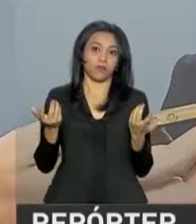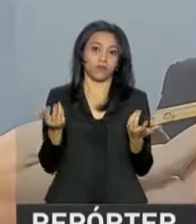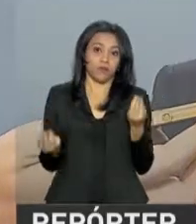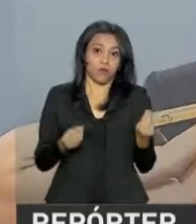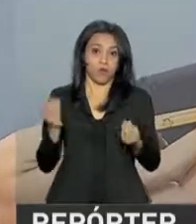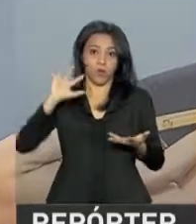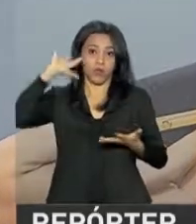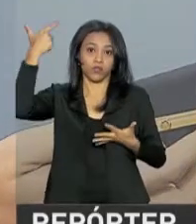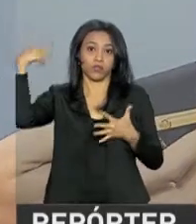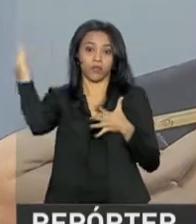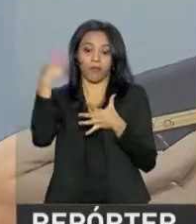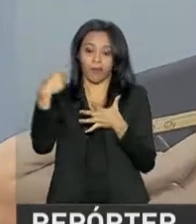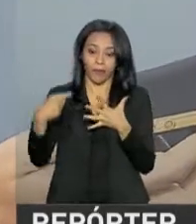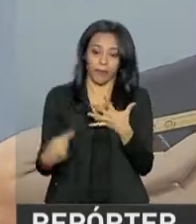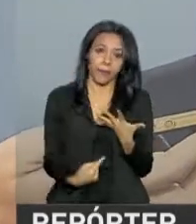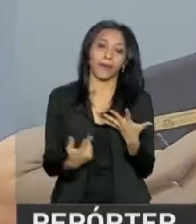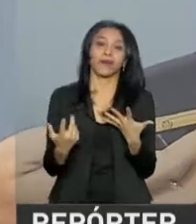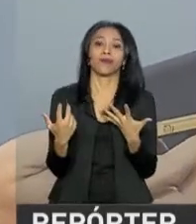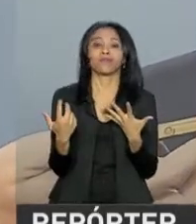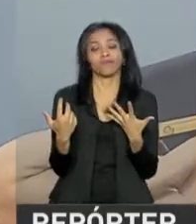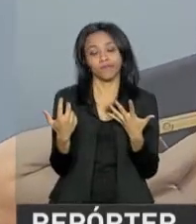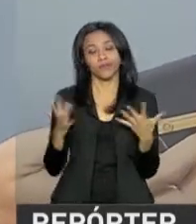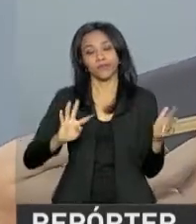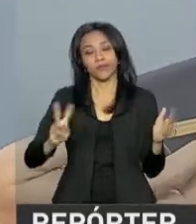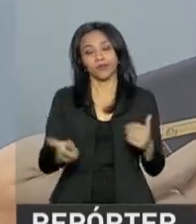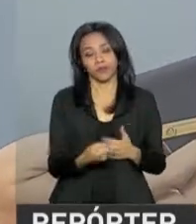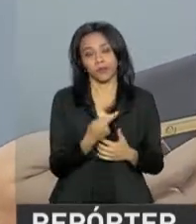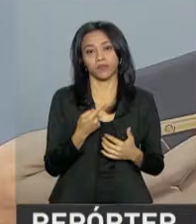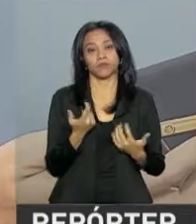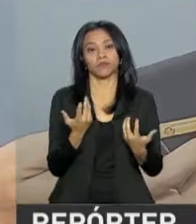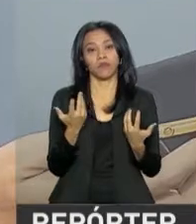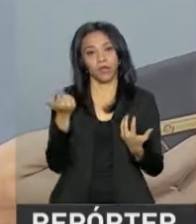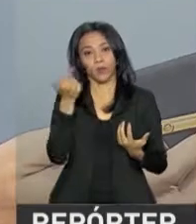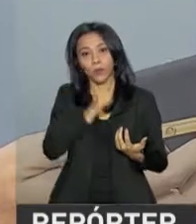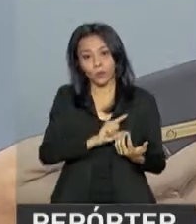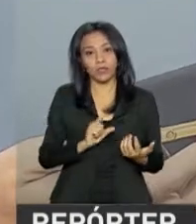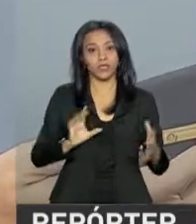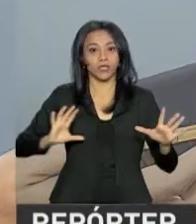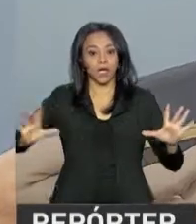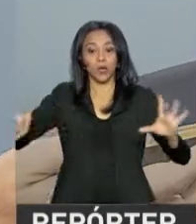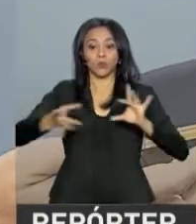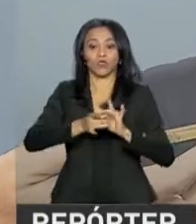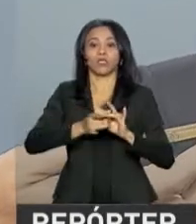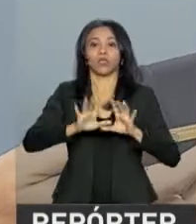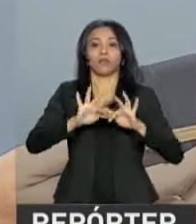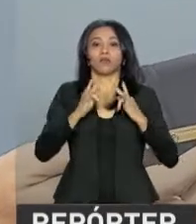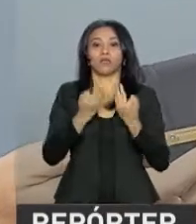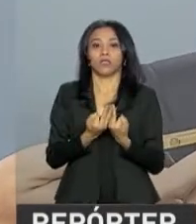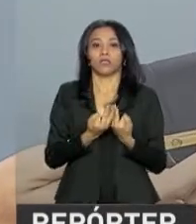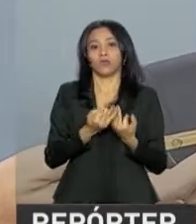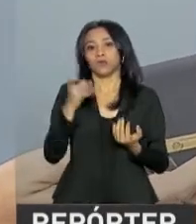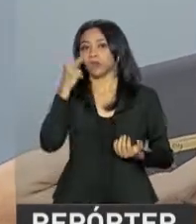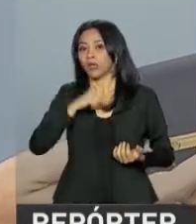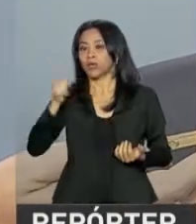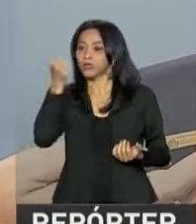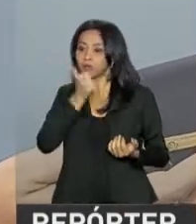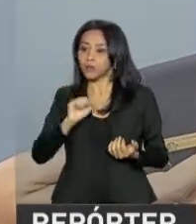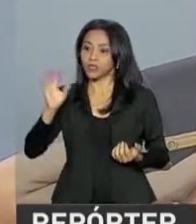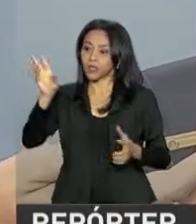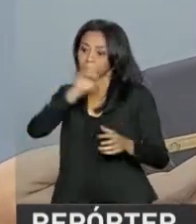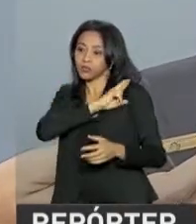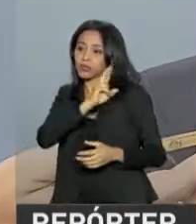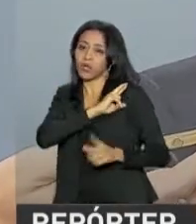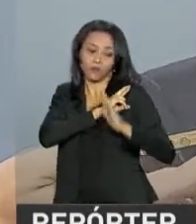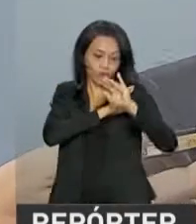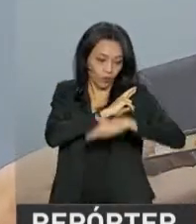os trâmites legais para obtermos a unificação familiar. Né? Então, basicamente, são essas linhas de